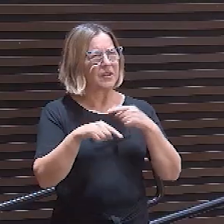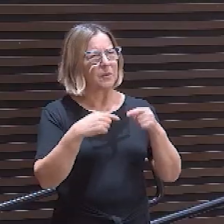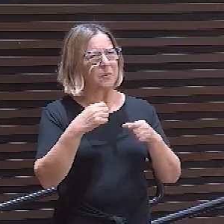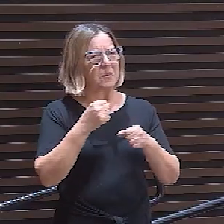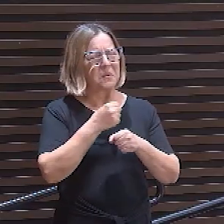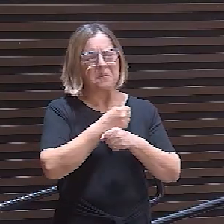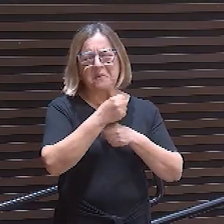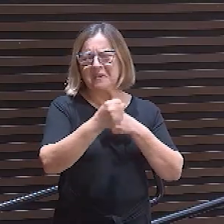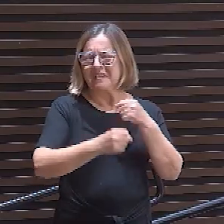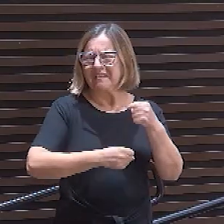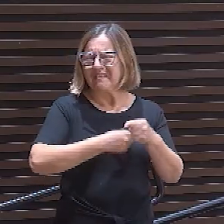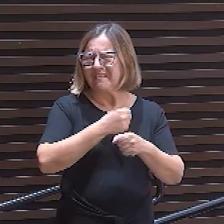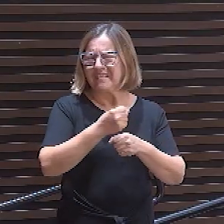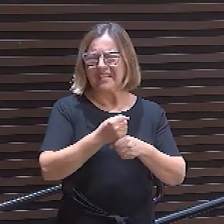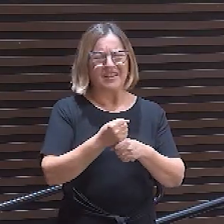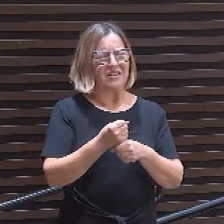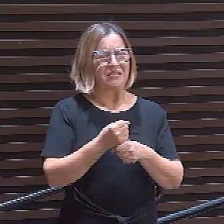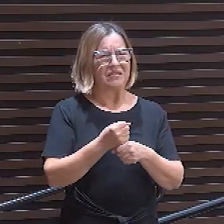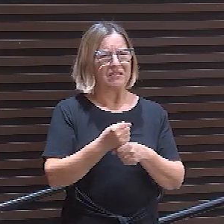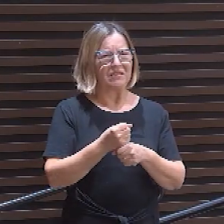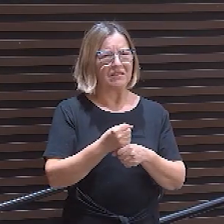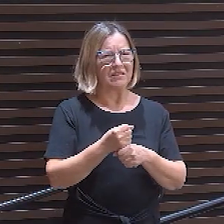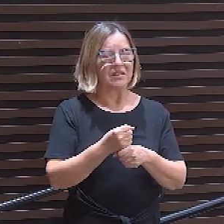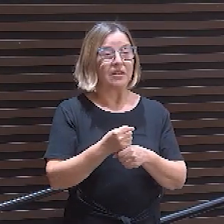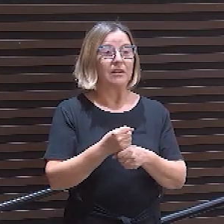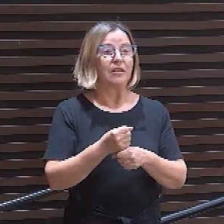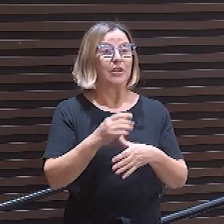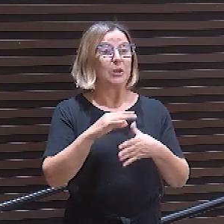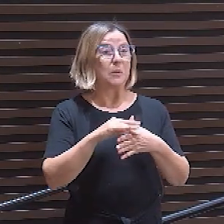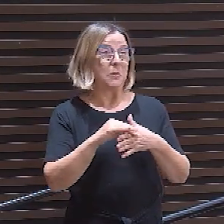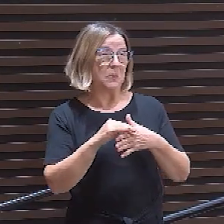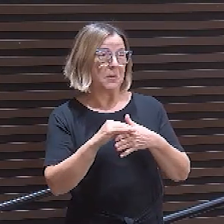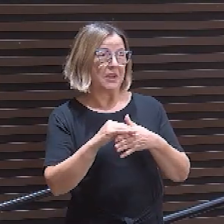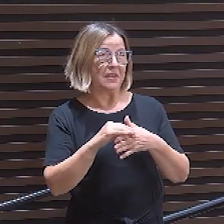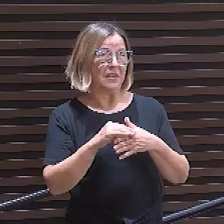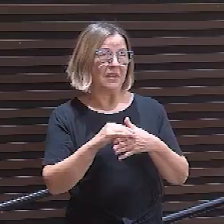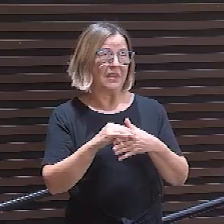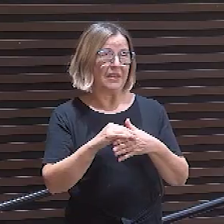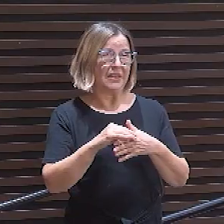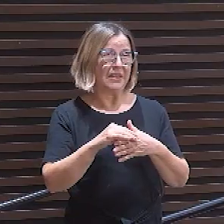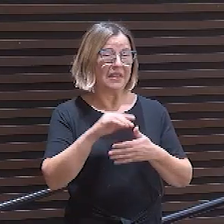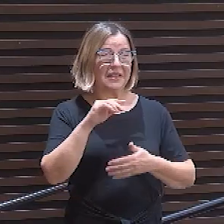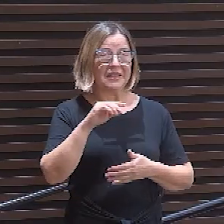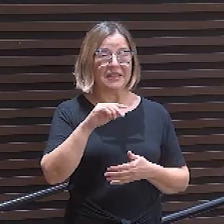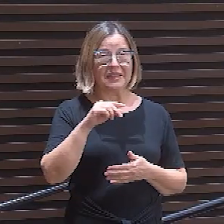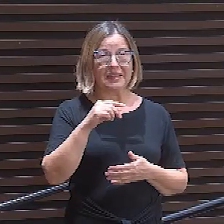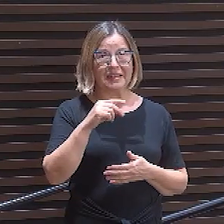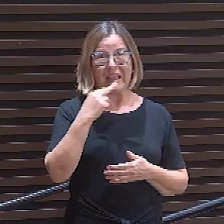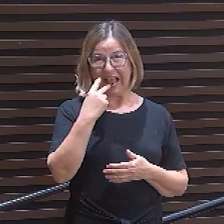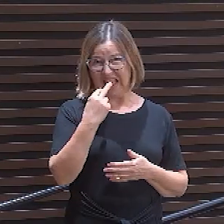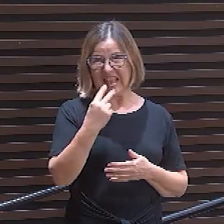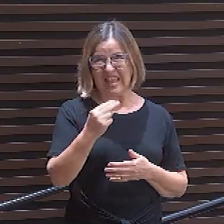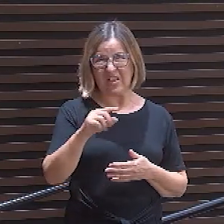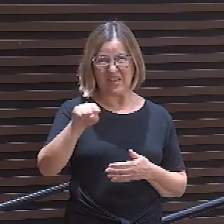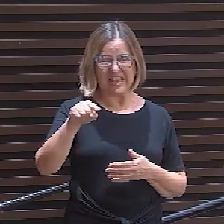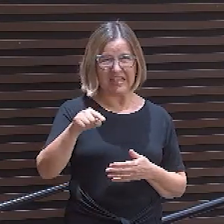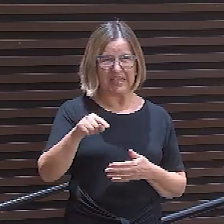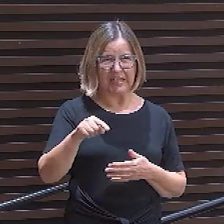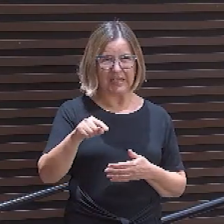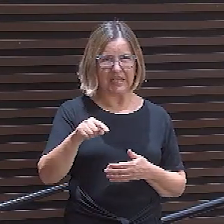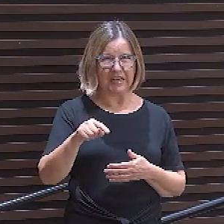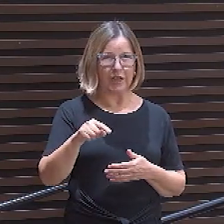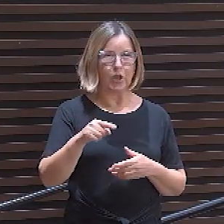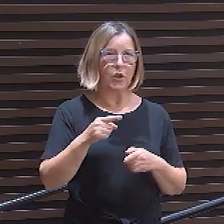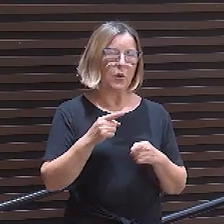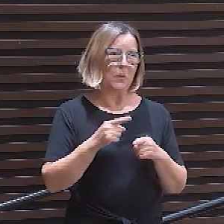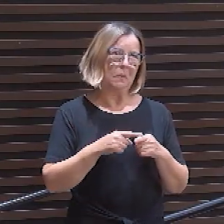uma doença na sua língua, sobre luta, de um possível câncer